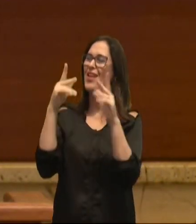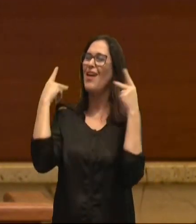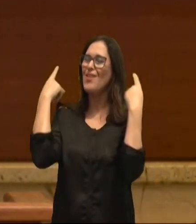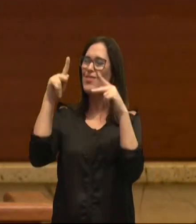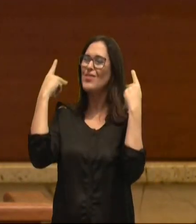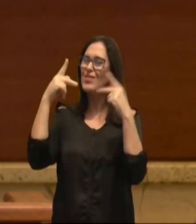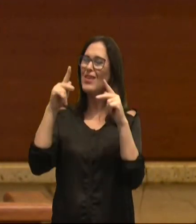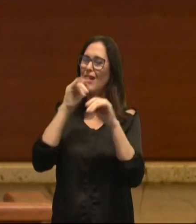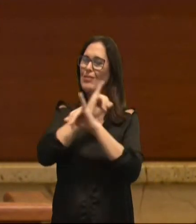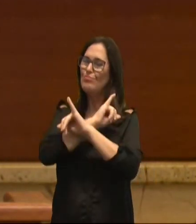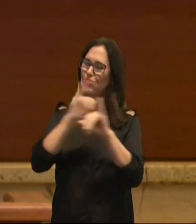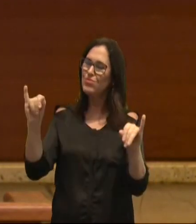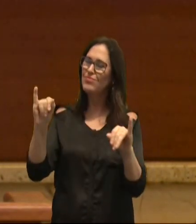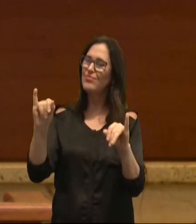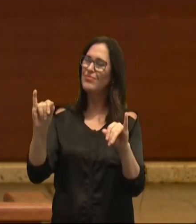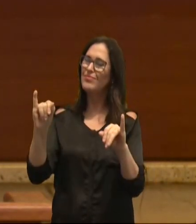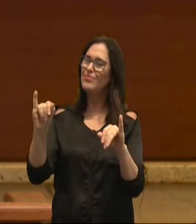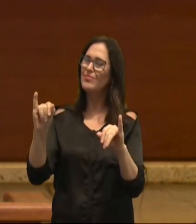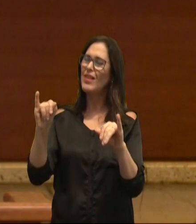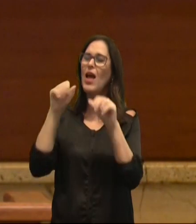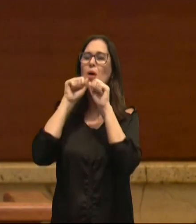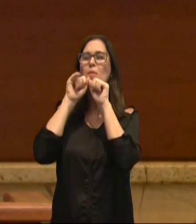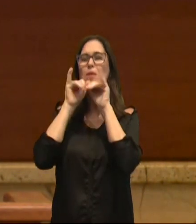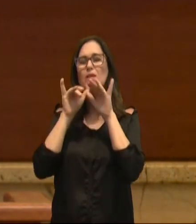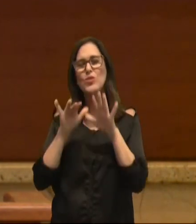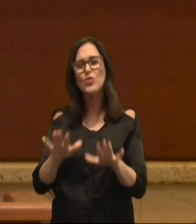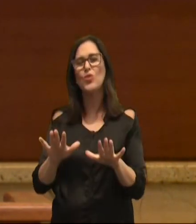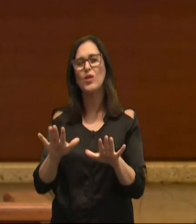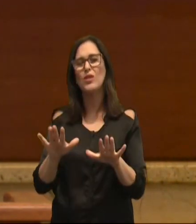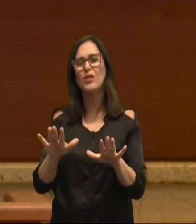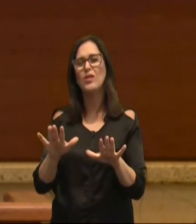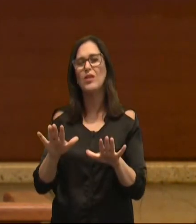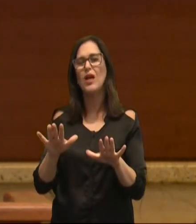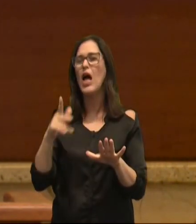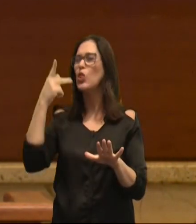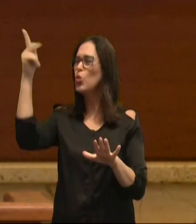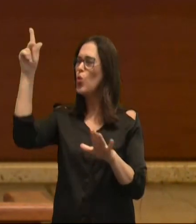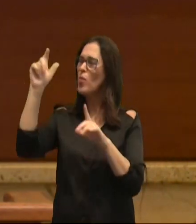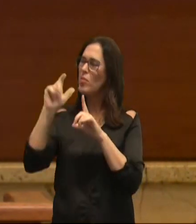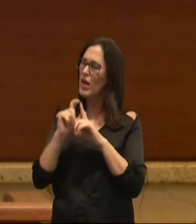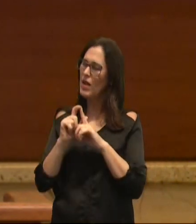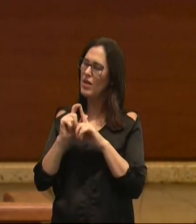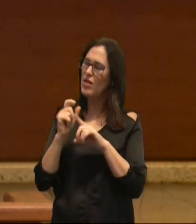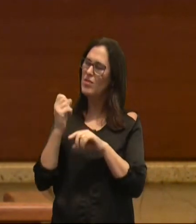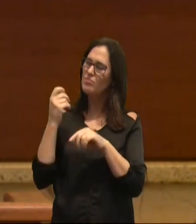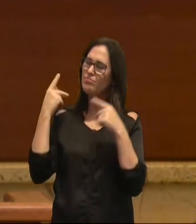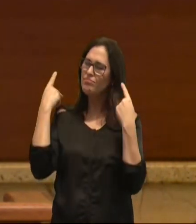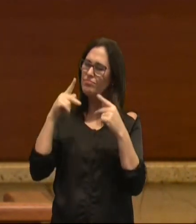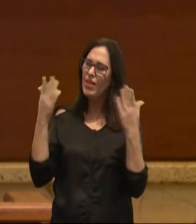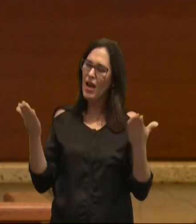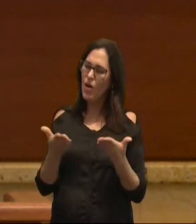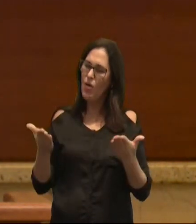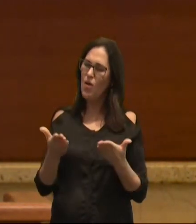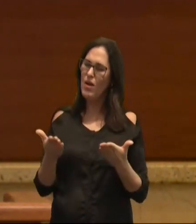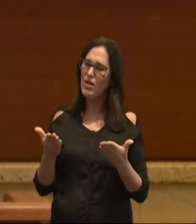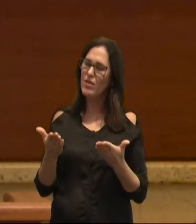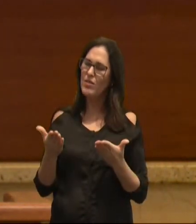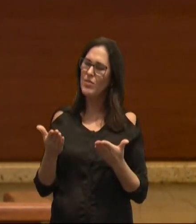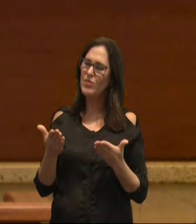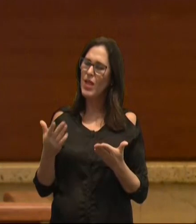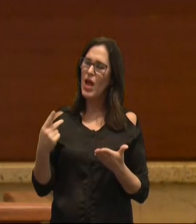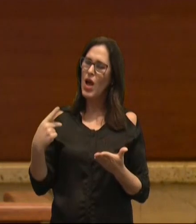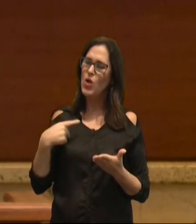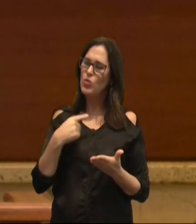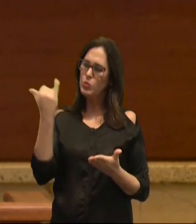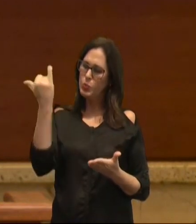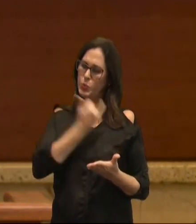do Senhor seja pregada, Pai. Abençoa-nos, ó Deus. Entrego a Tua palavra, que será entregue agora neste momento, Senhor, aos